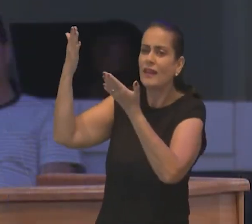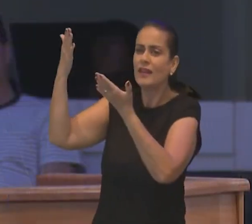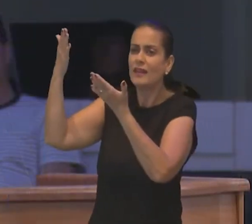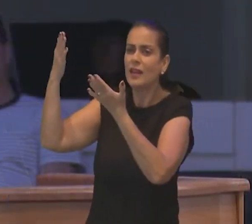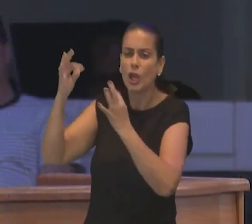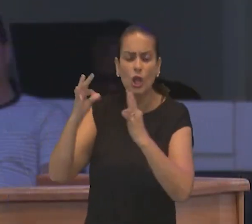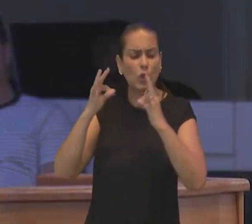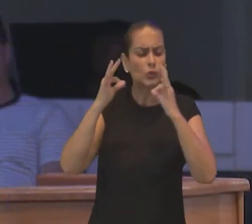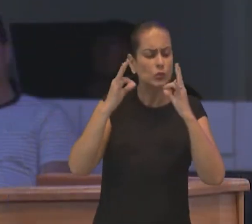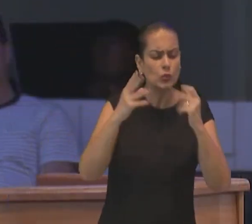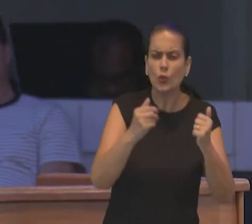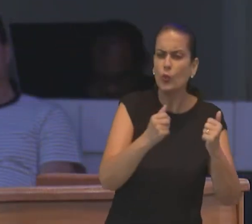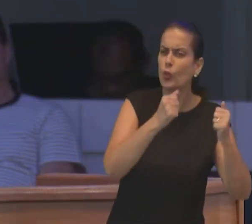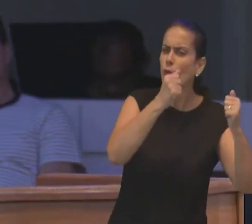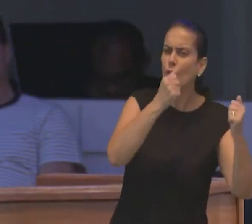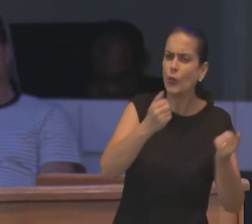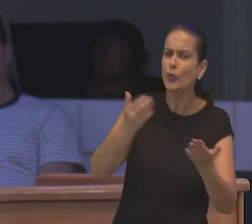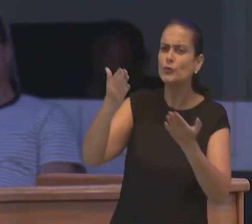entregarei,